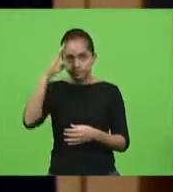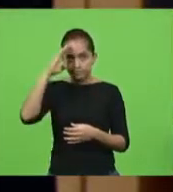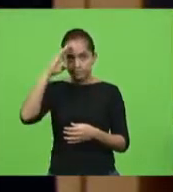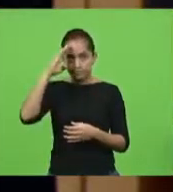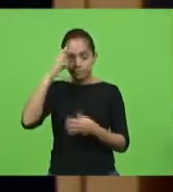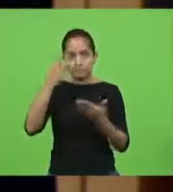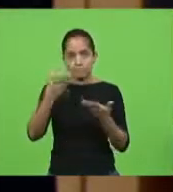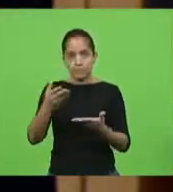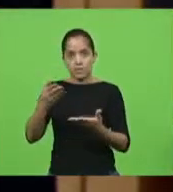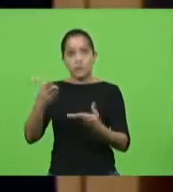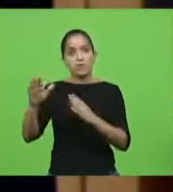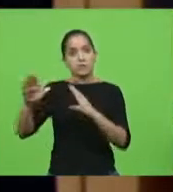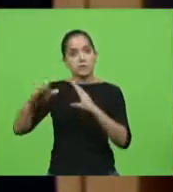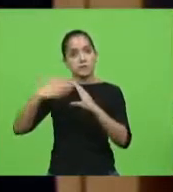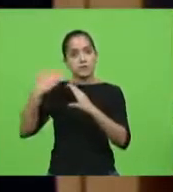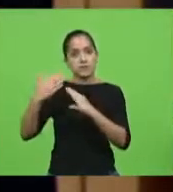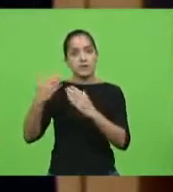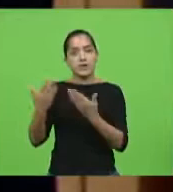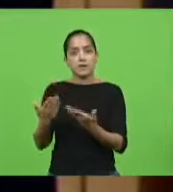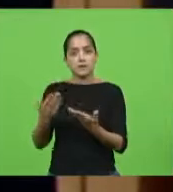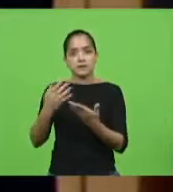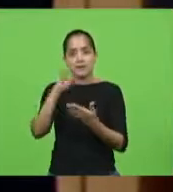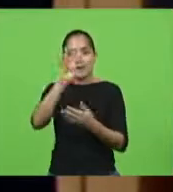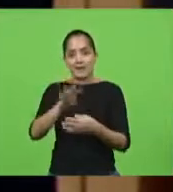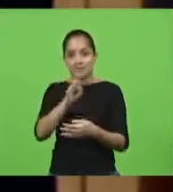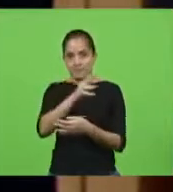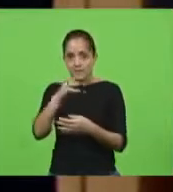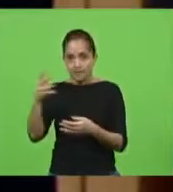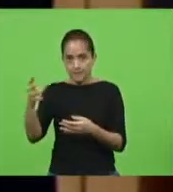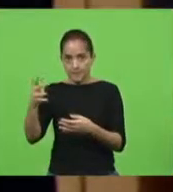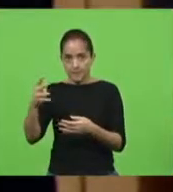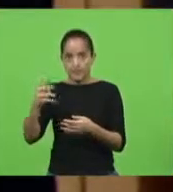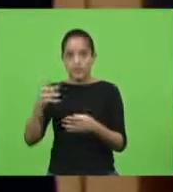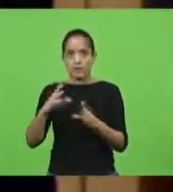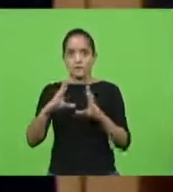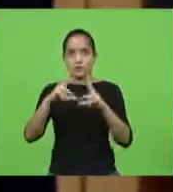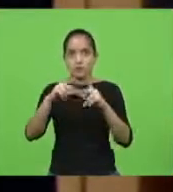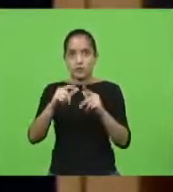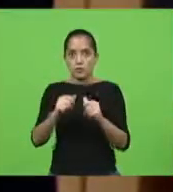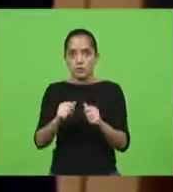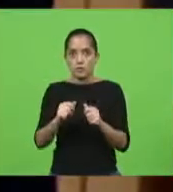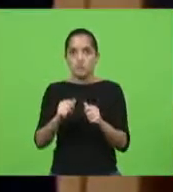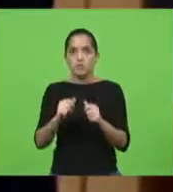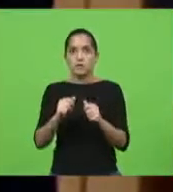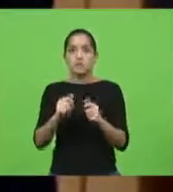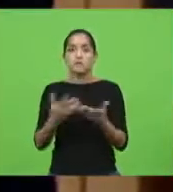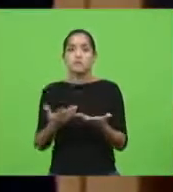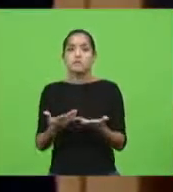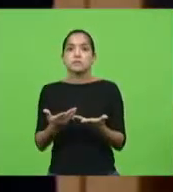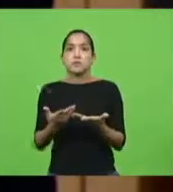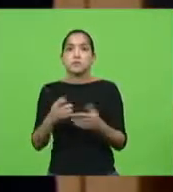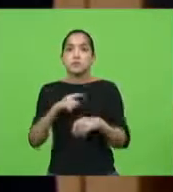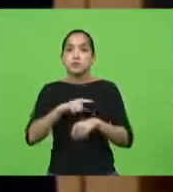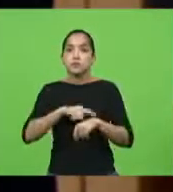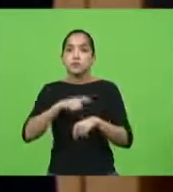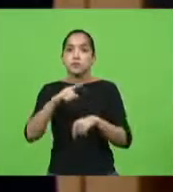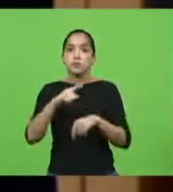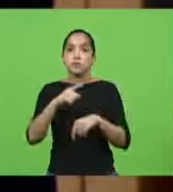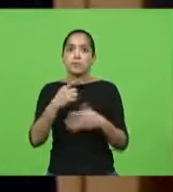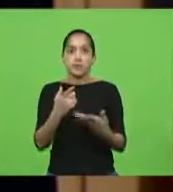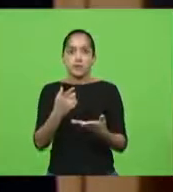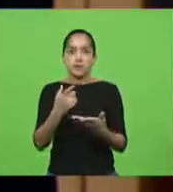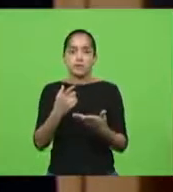nos enviasse depois a tabela com a distribuição. Eu, no momento em que foi feita a